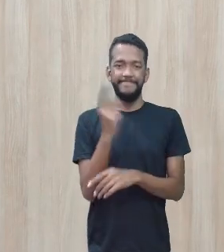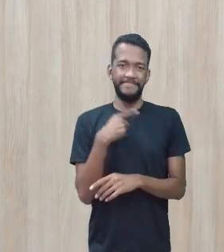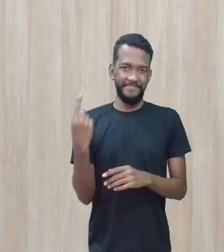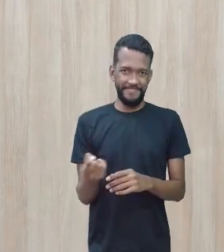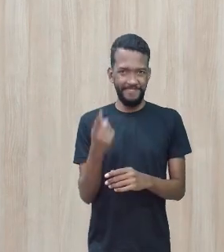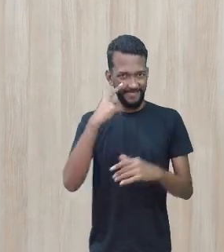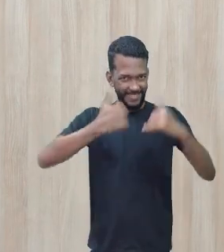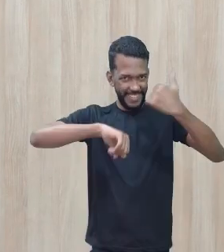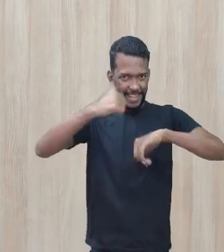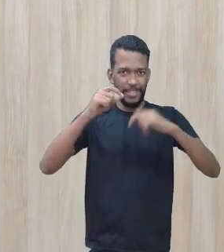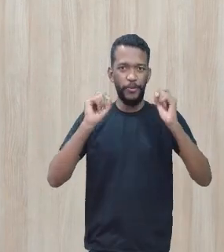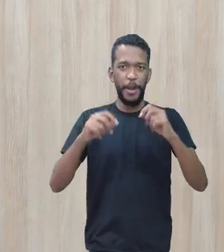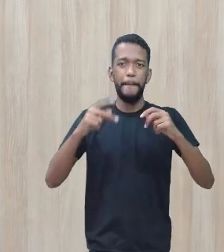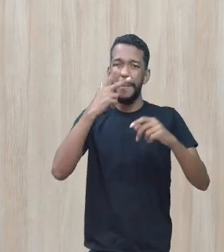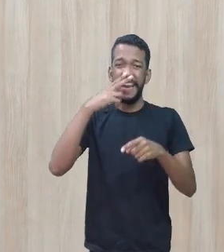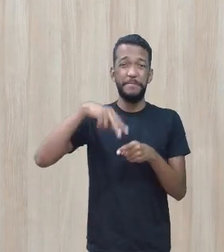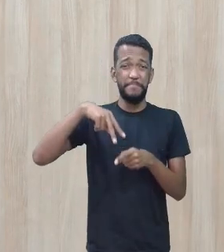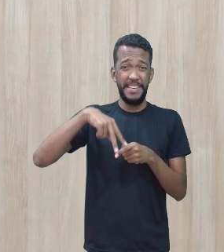gente analisar,